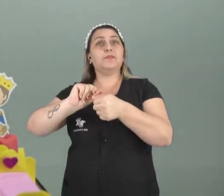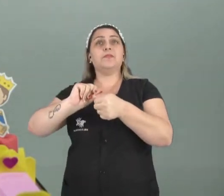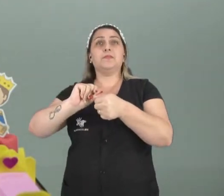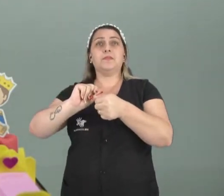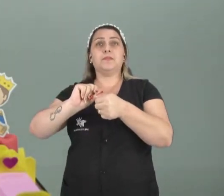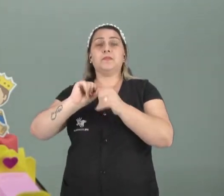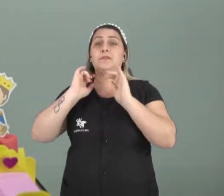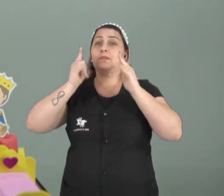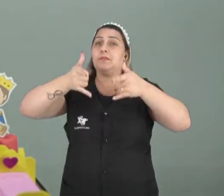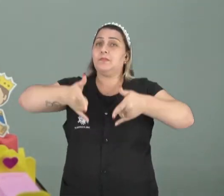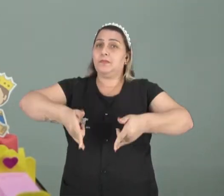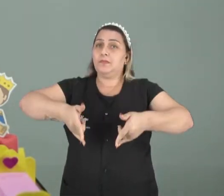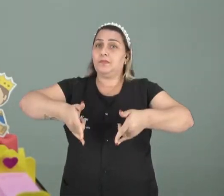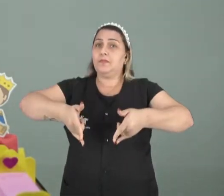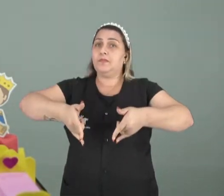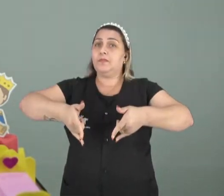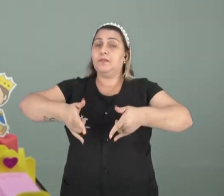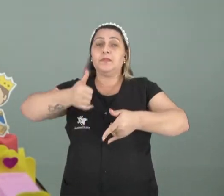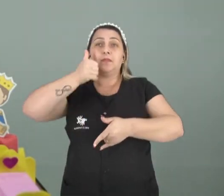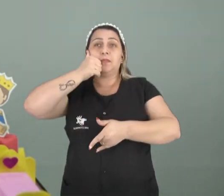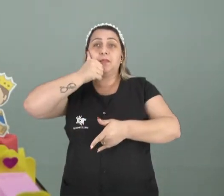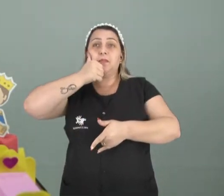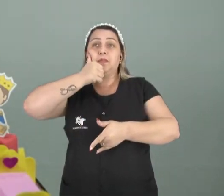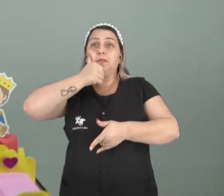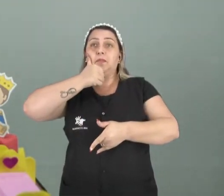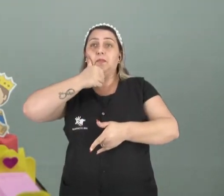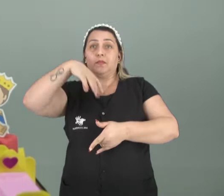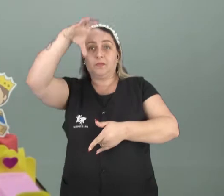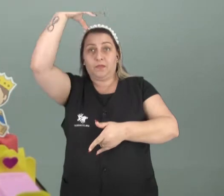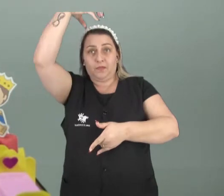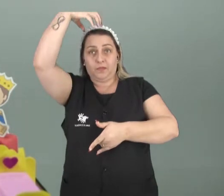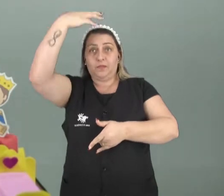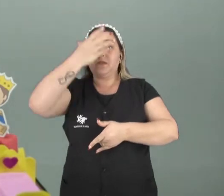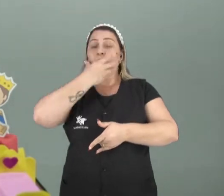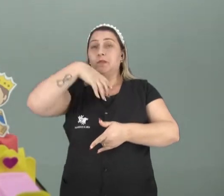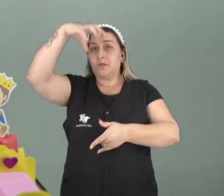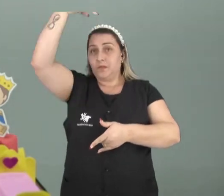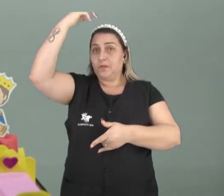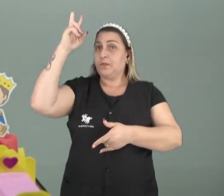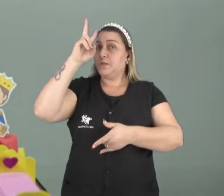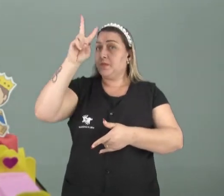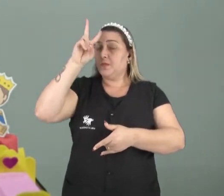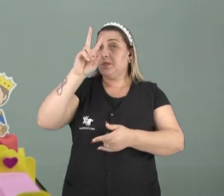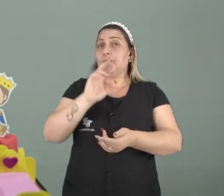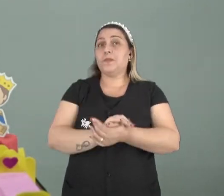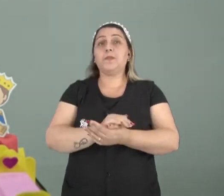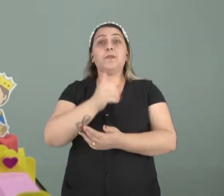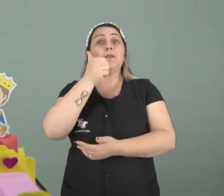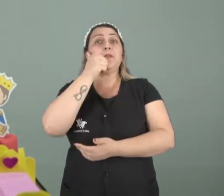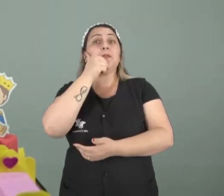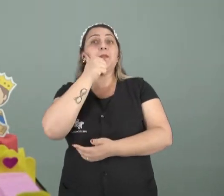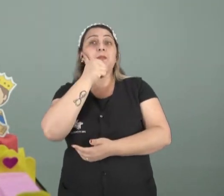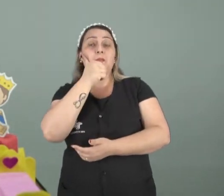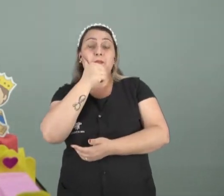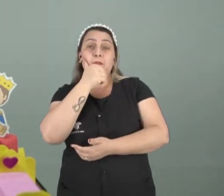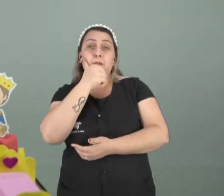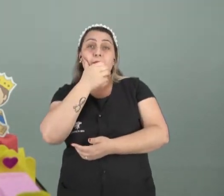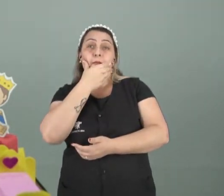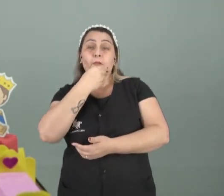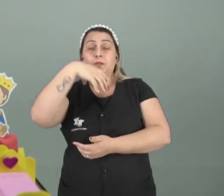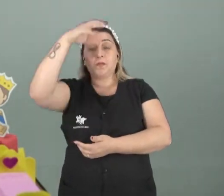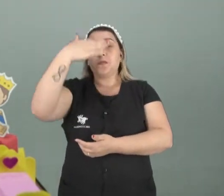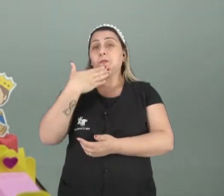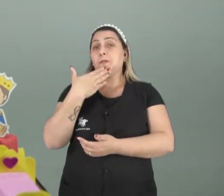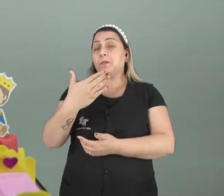cama a cama para a rainha do rei? Vamos relembrar. O rei pediu ao carpinteiro